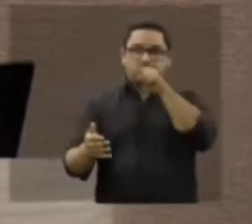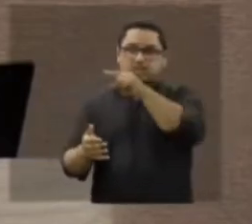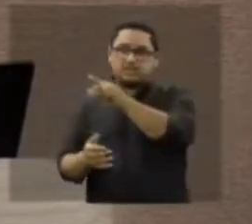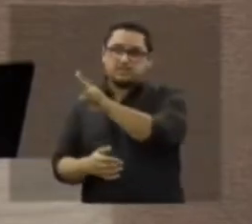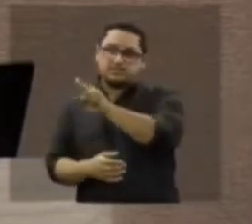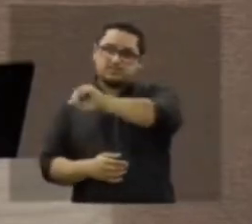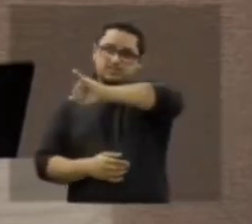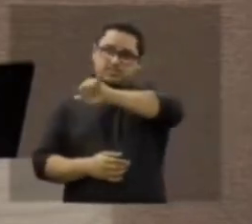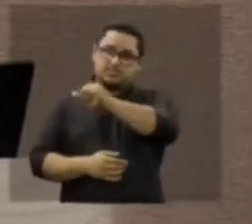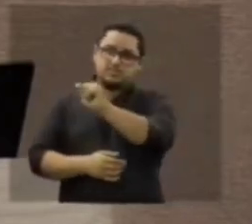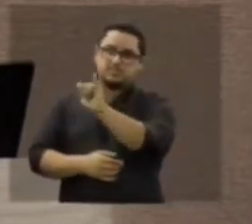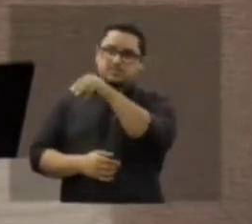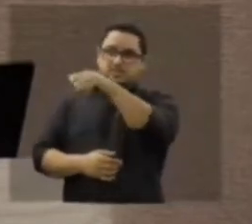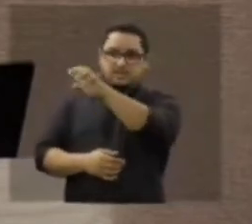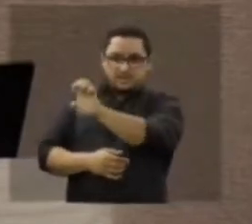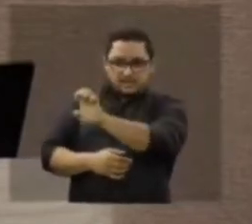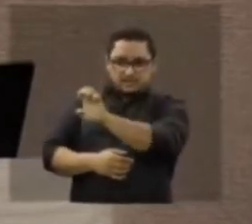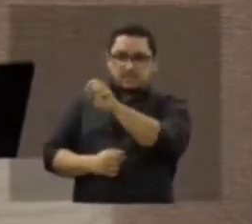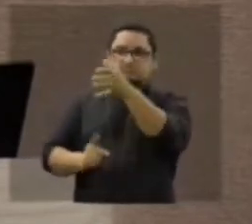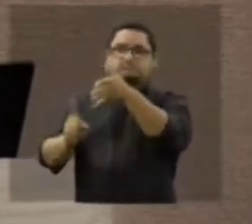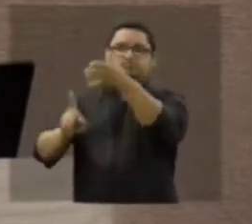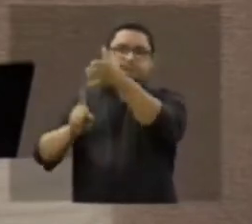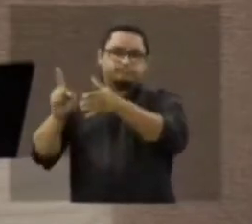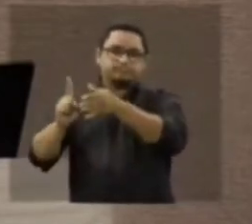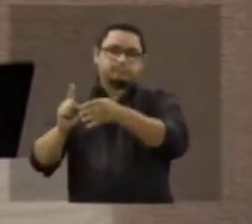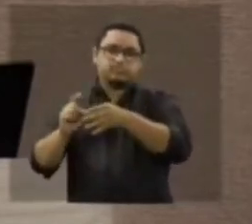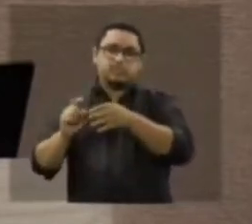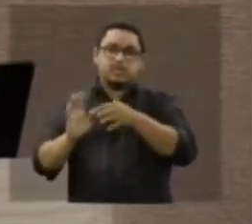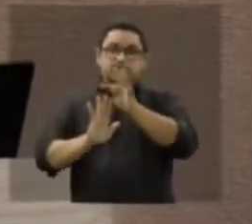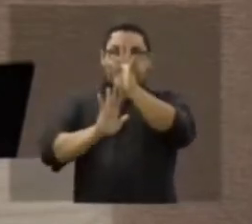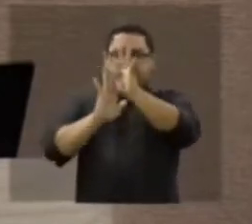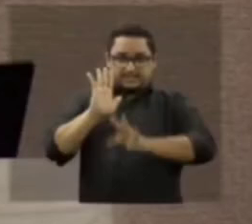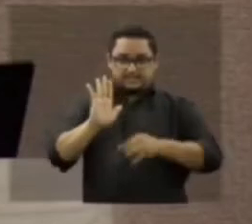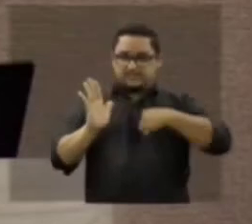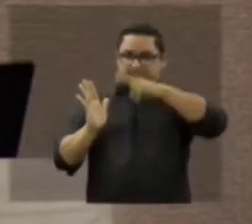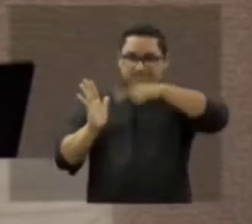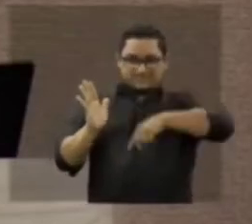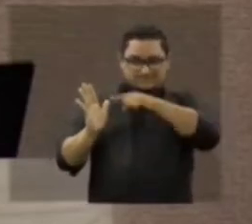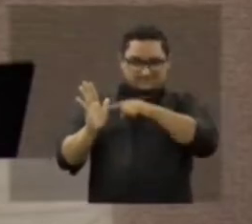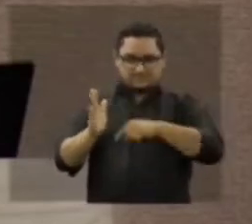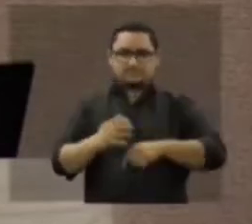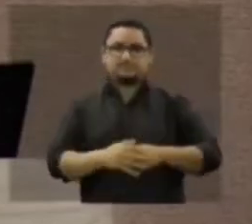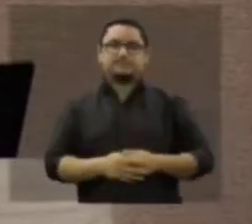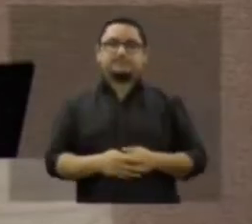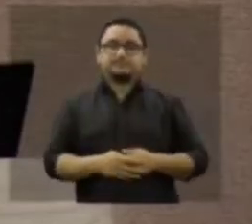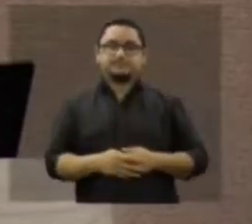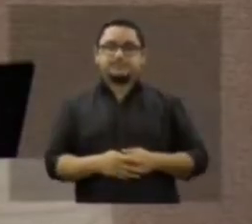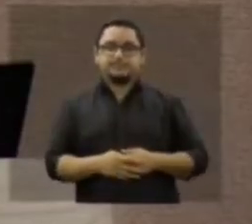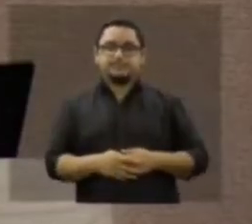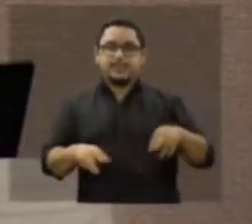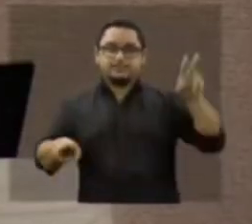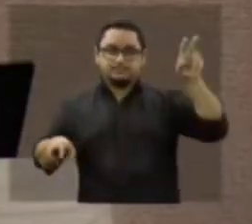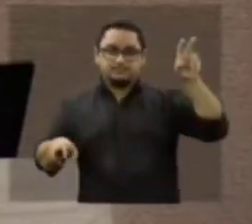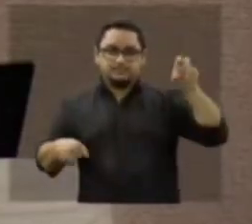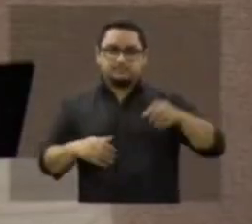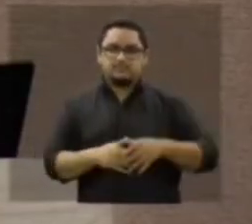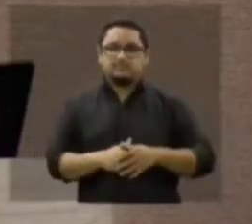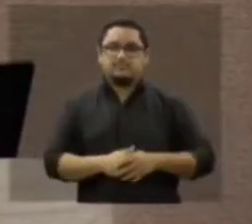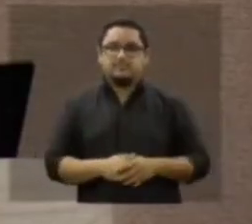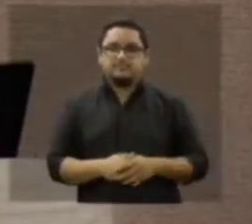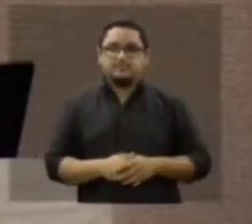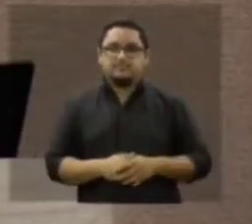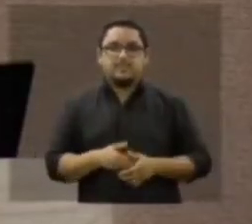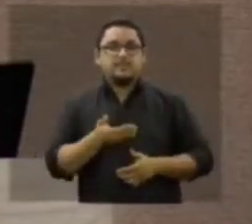Jaime bmol e veio exatamente nesses termos que passo ali presid Presidente estimados membros da nossa quilar